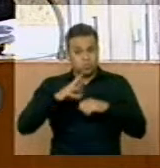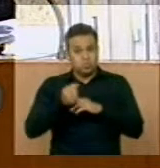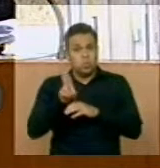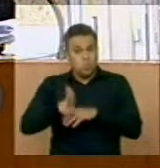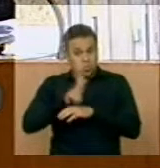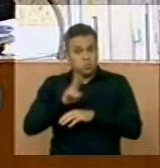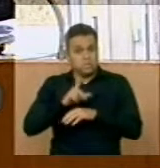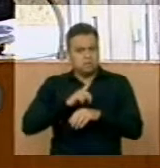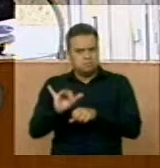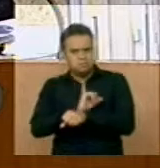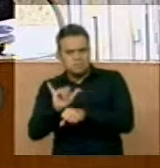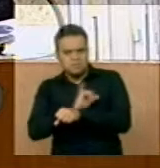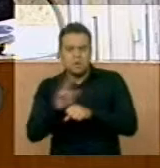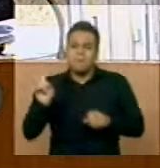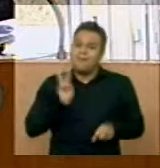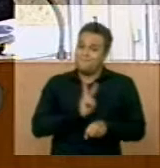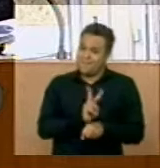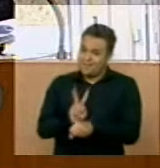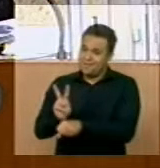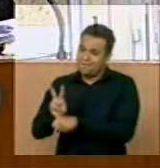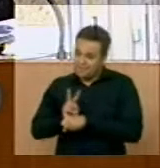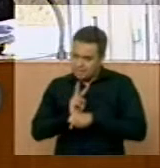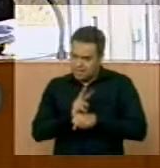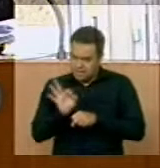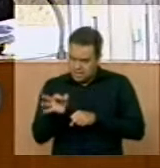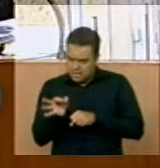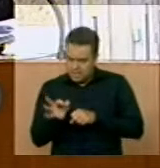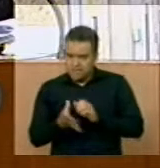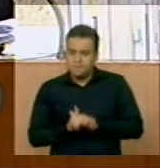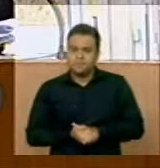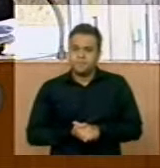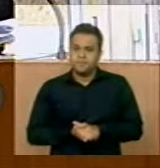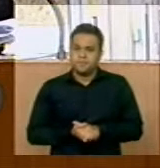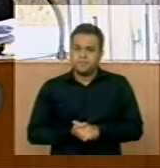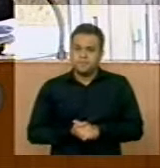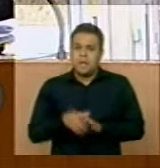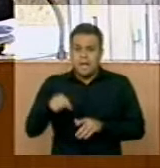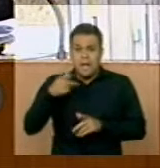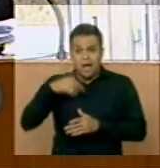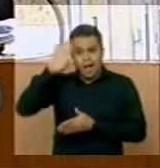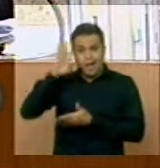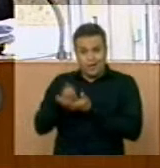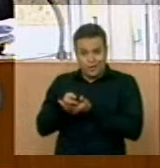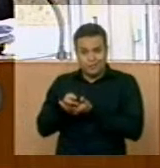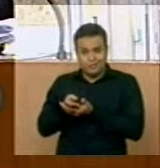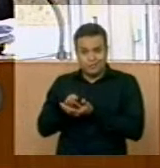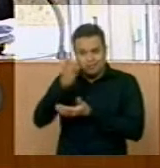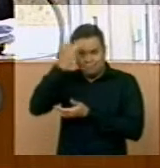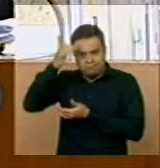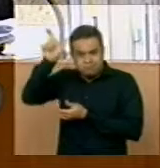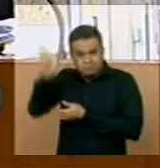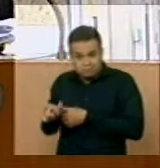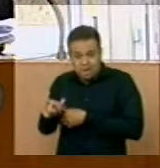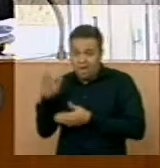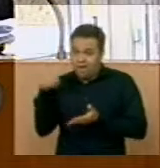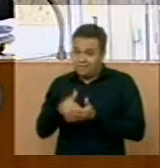isso, ministro? E Vossa Excelência faz presumir a boa-fé deste proprietário de até